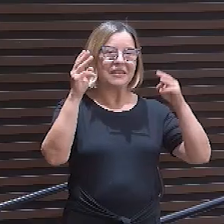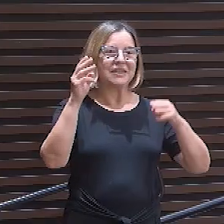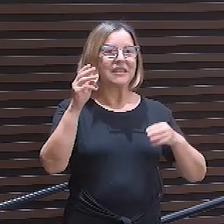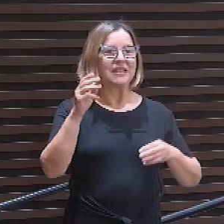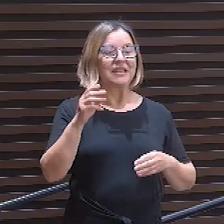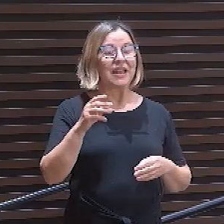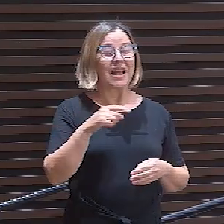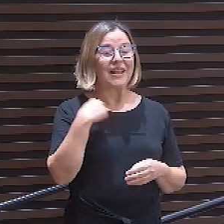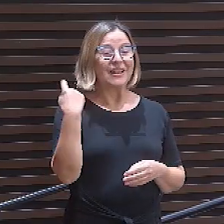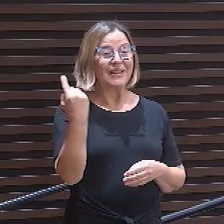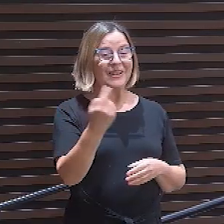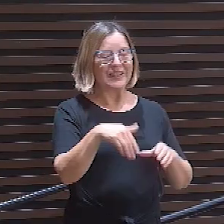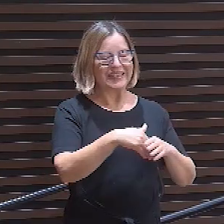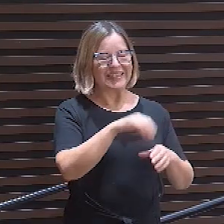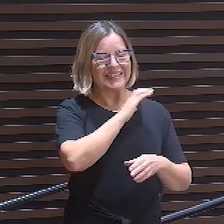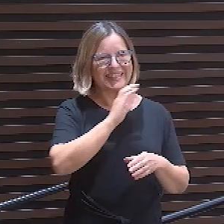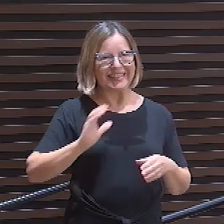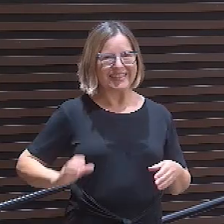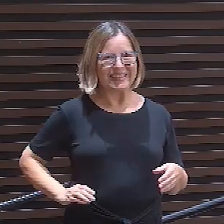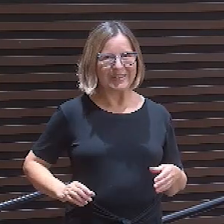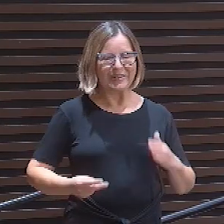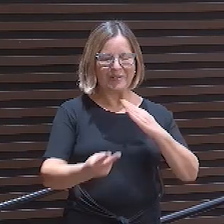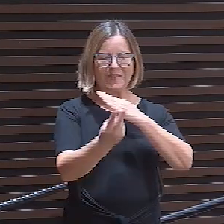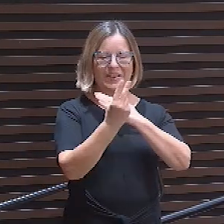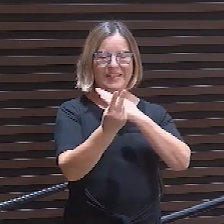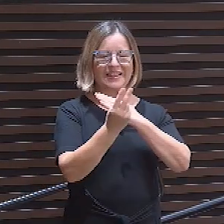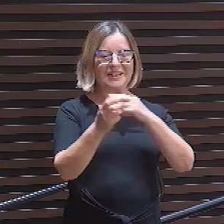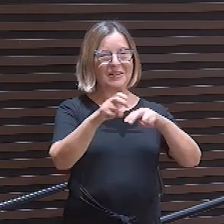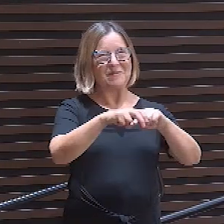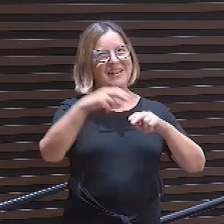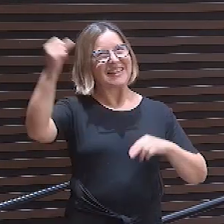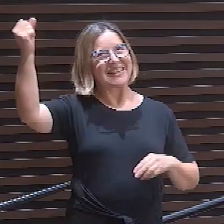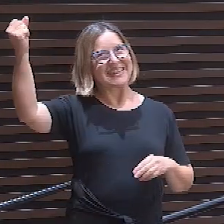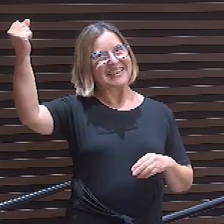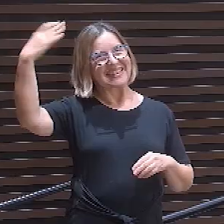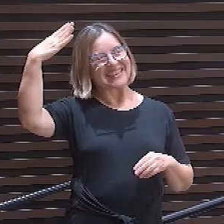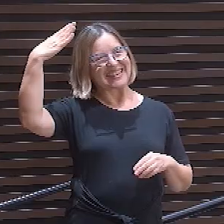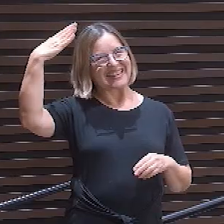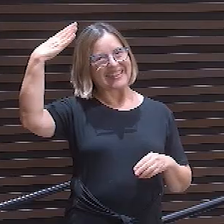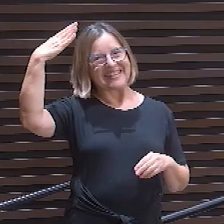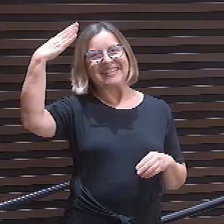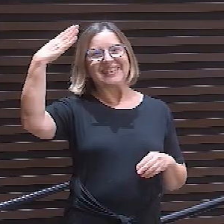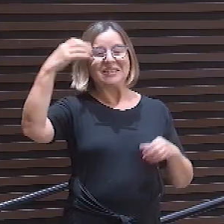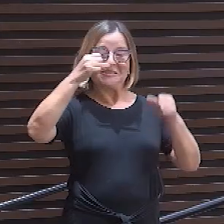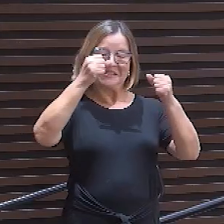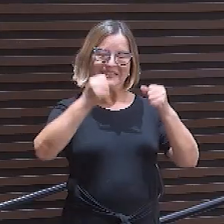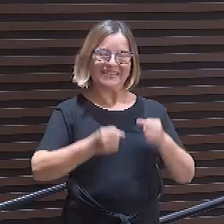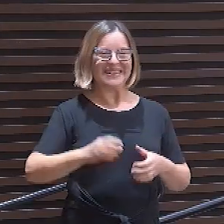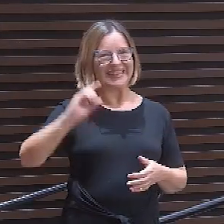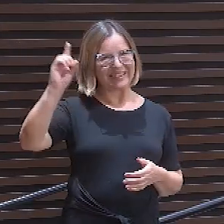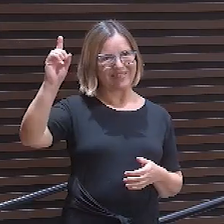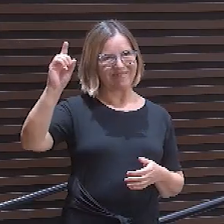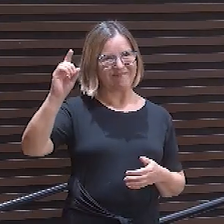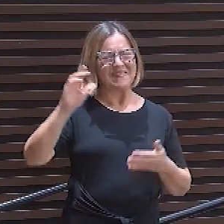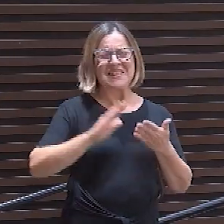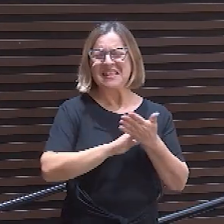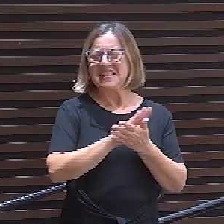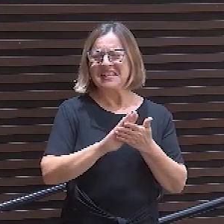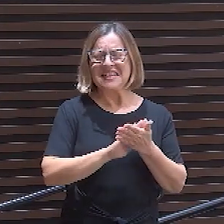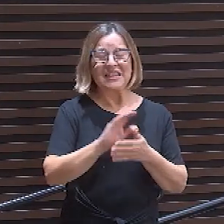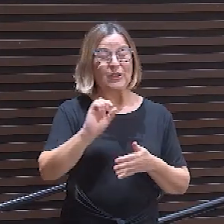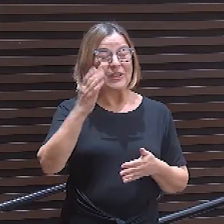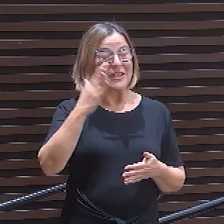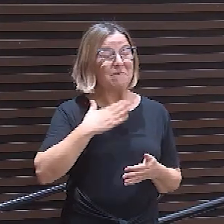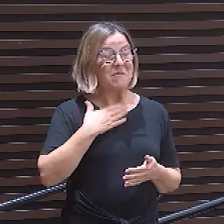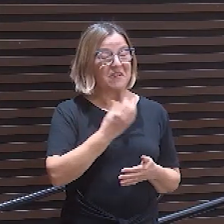somos guardados pela graça e pela providência de Deus. Nada vai acontecer comigo sem o propósito de